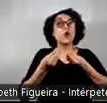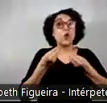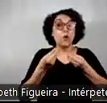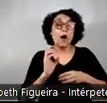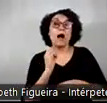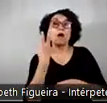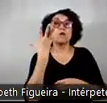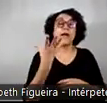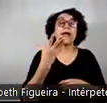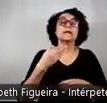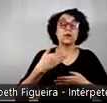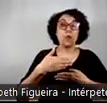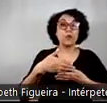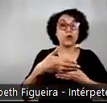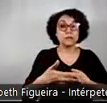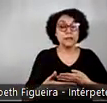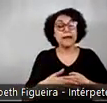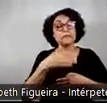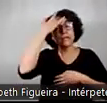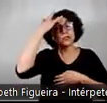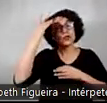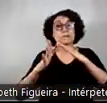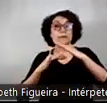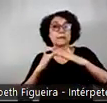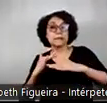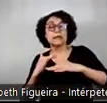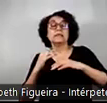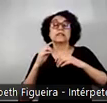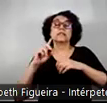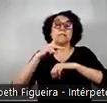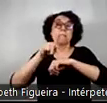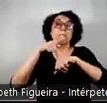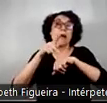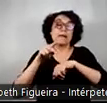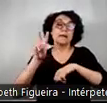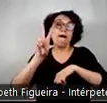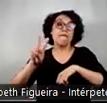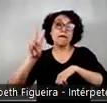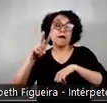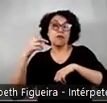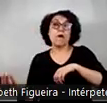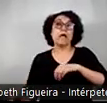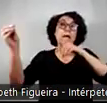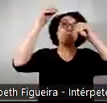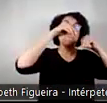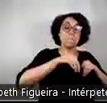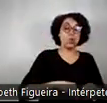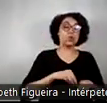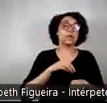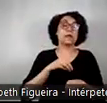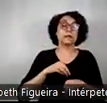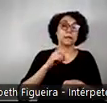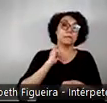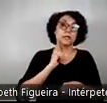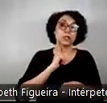migrantes venezuelanas aqui em Belo Horizonte, né, faço uma discussão sobre os processos subjetivos